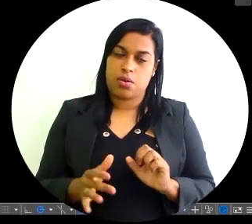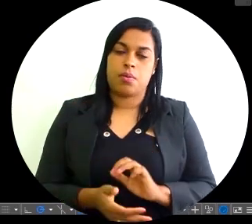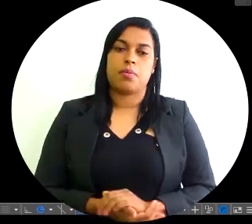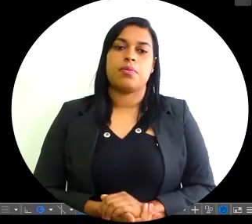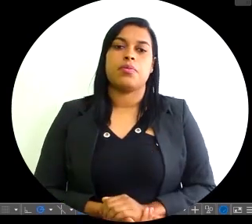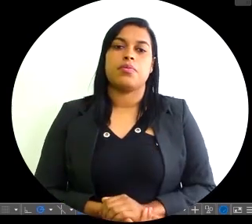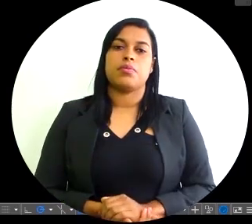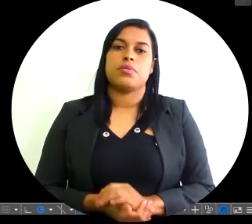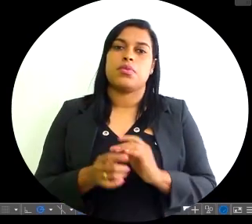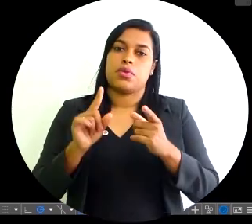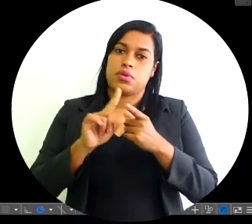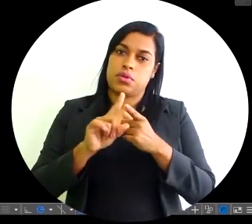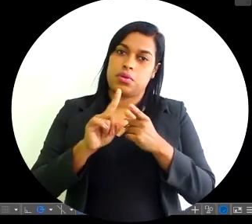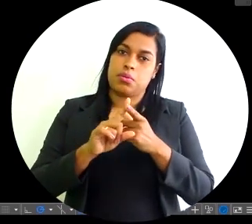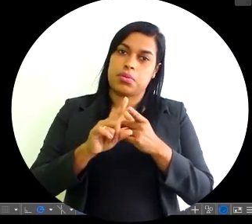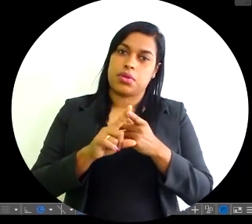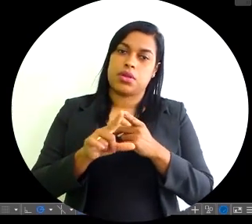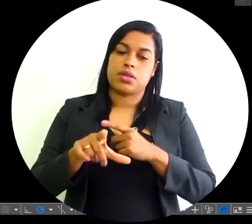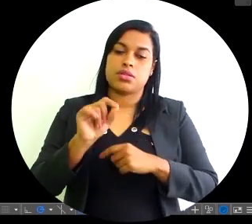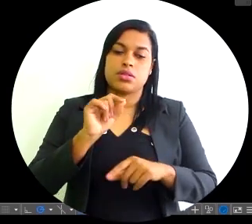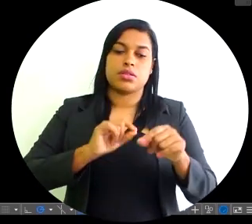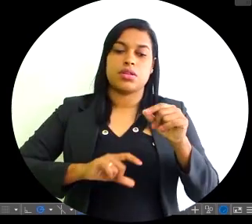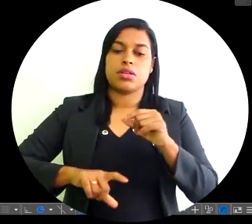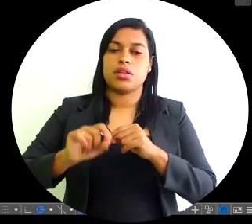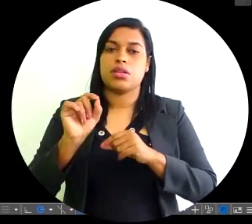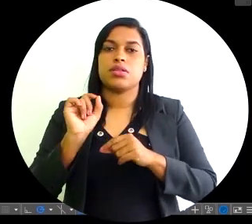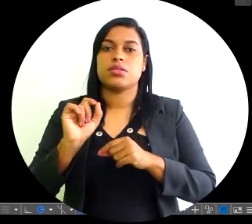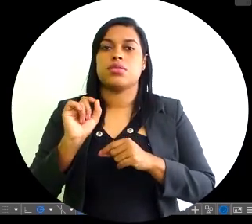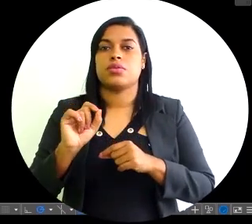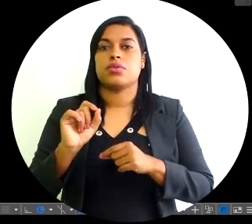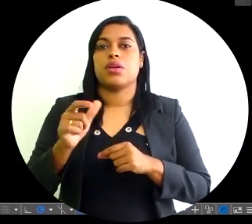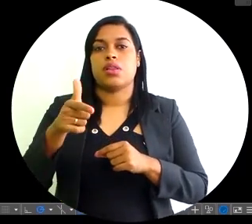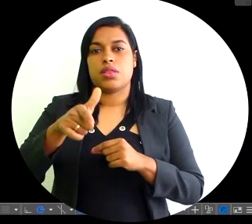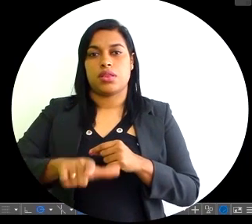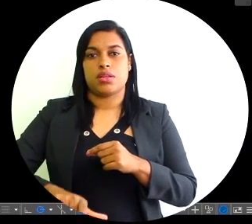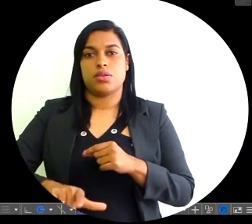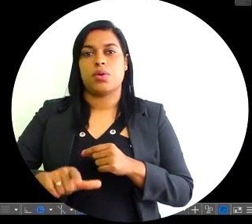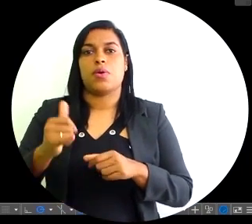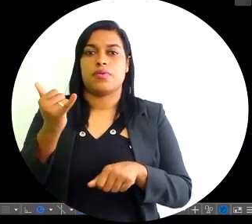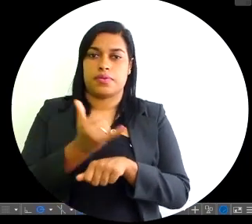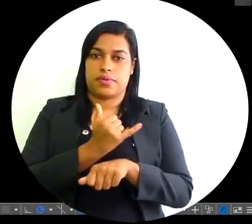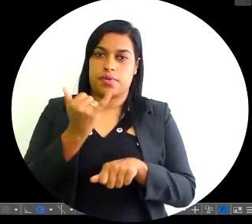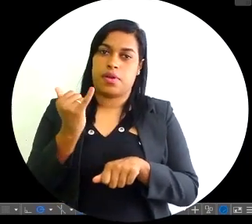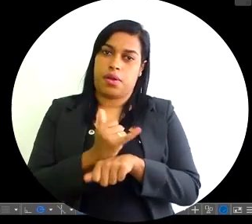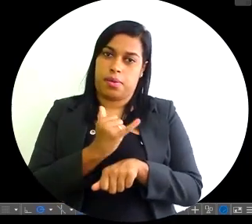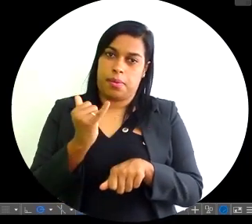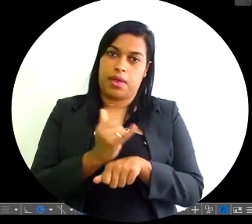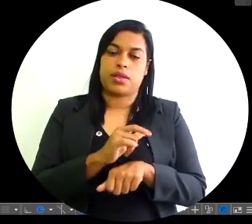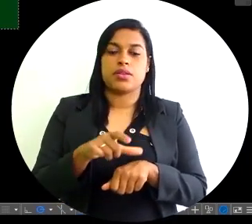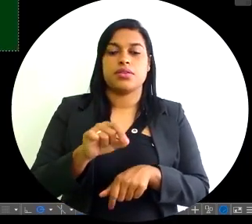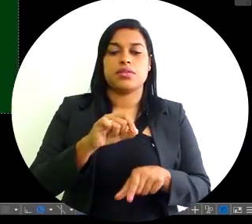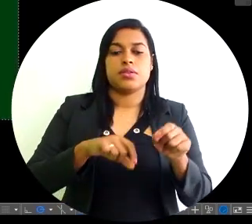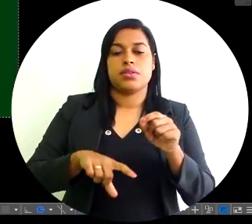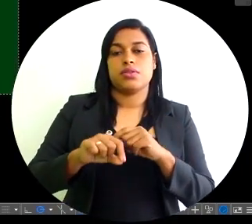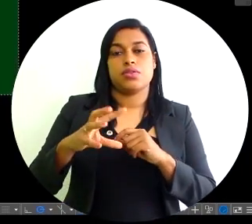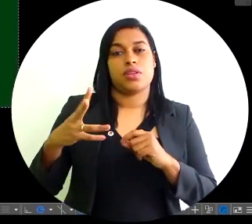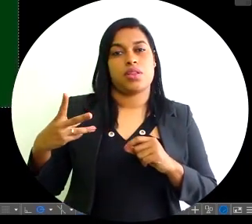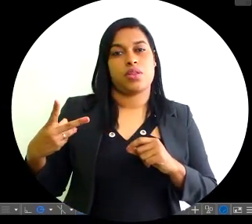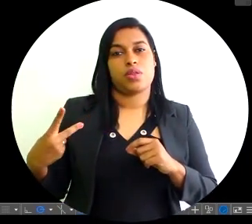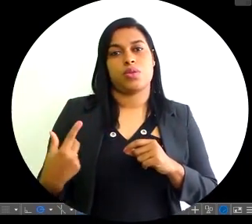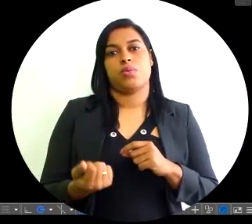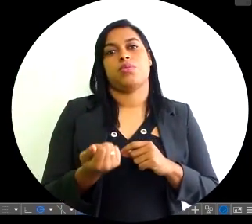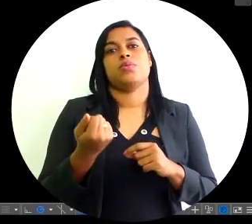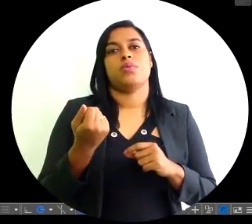um. Como eu também posso fazer a seleção, clicando novamente sobre a ferramenta,